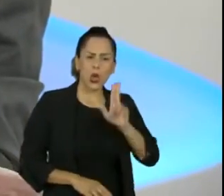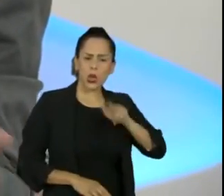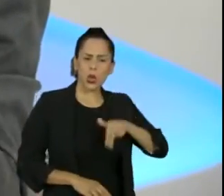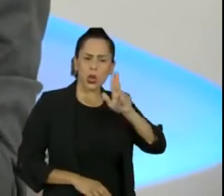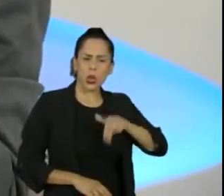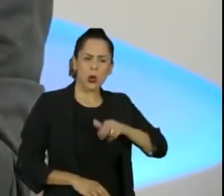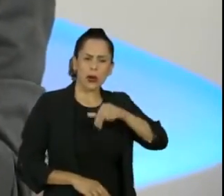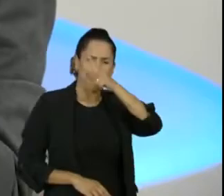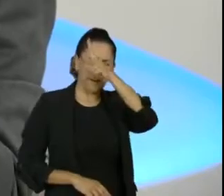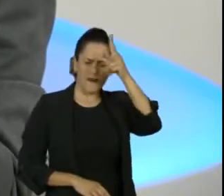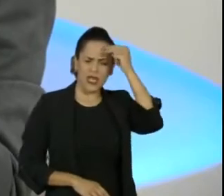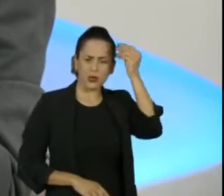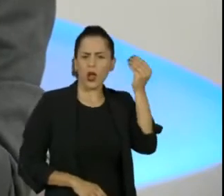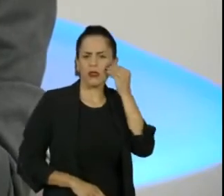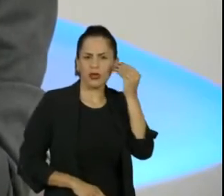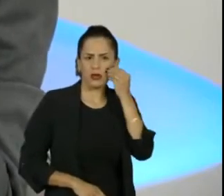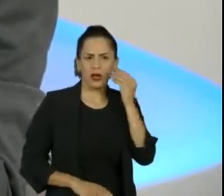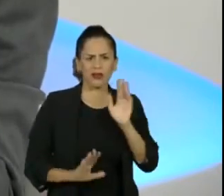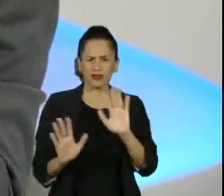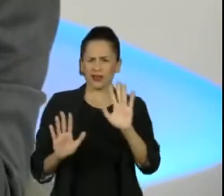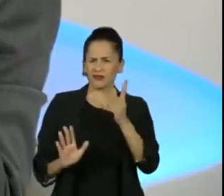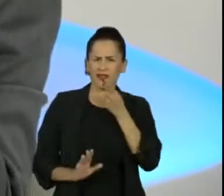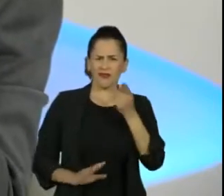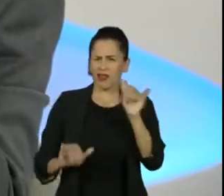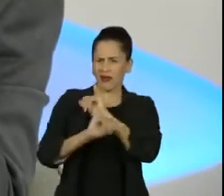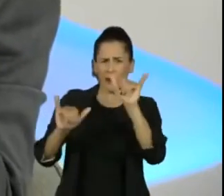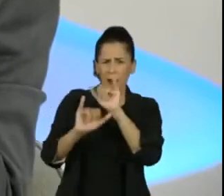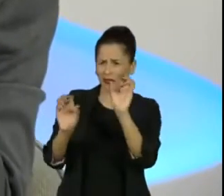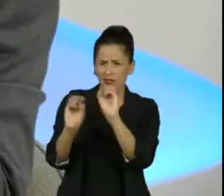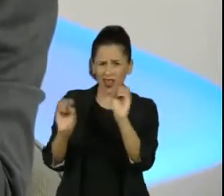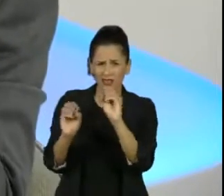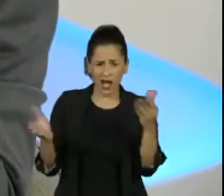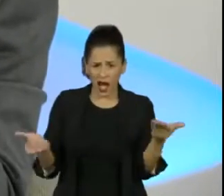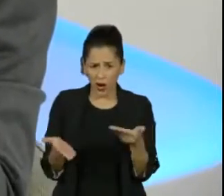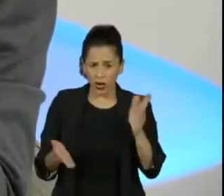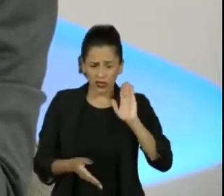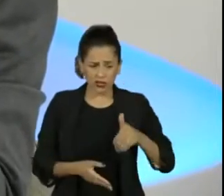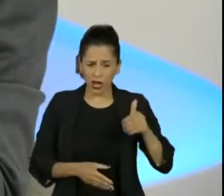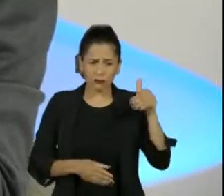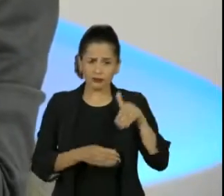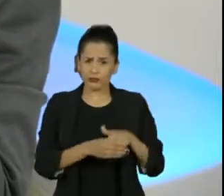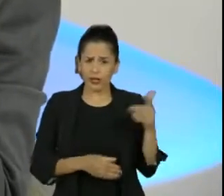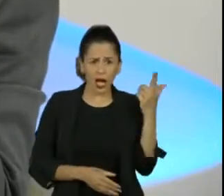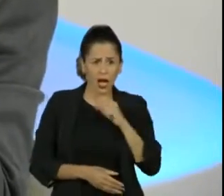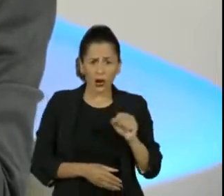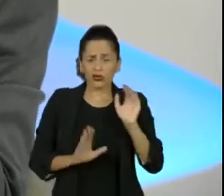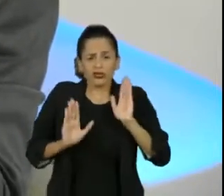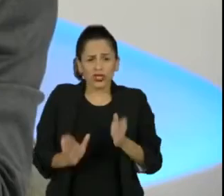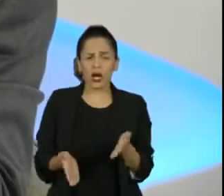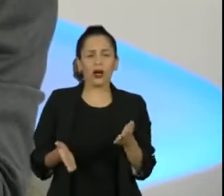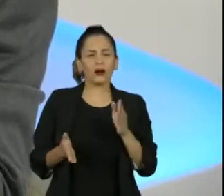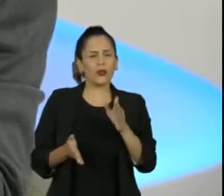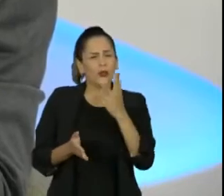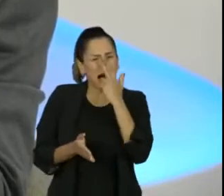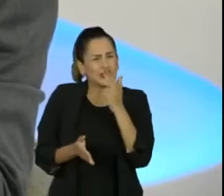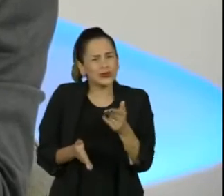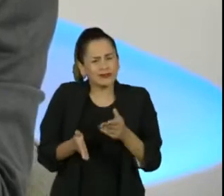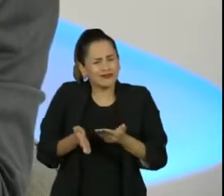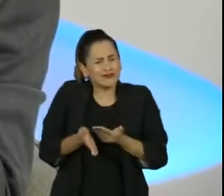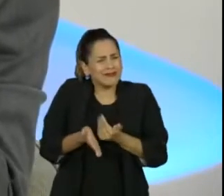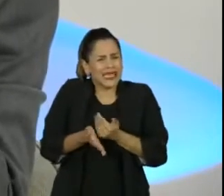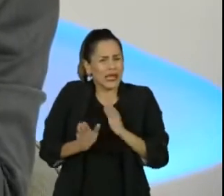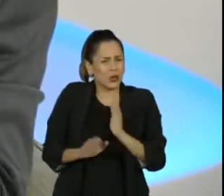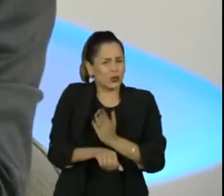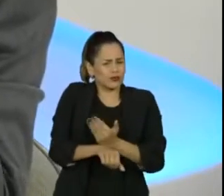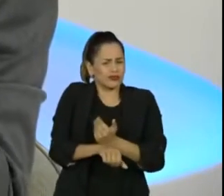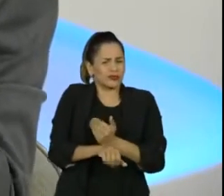campanha, quanto mais agora que eu estou eleito. Então, eu acho que está muito cedo para isso ainda. Eu tenho que respeitar